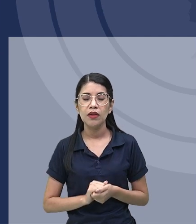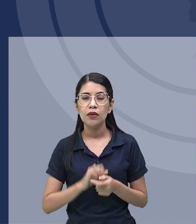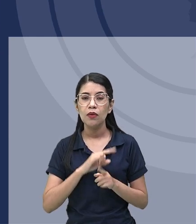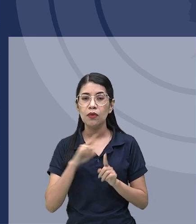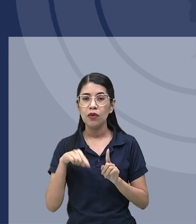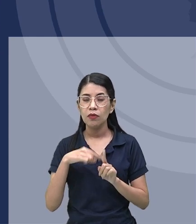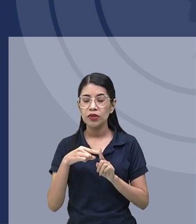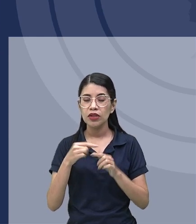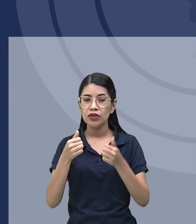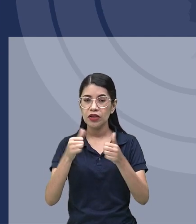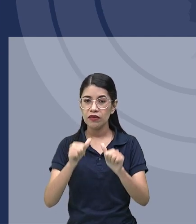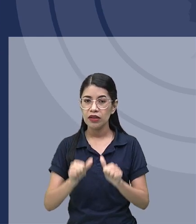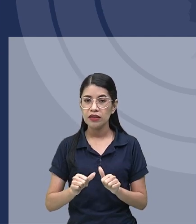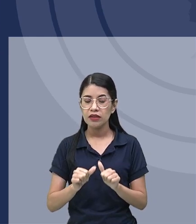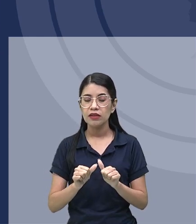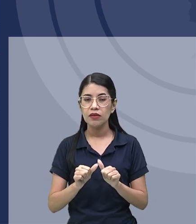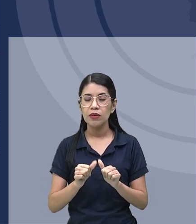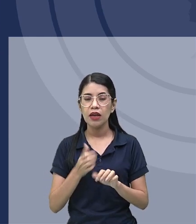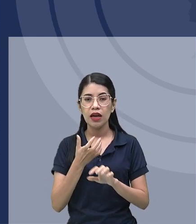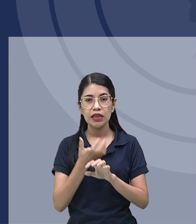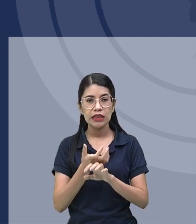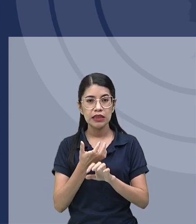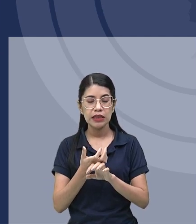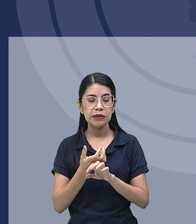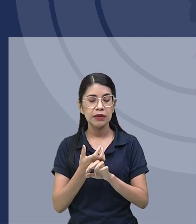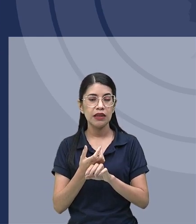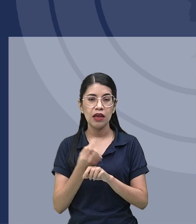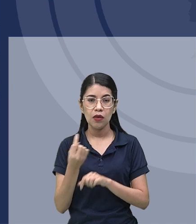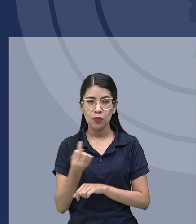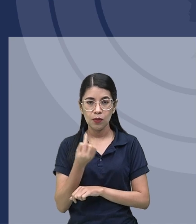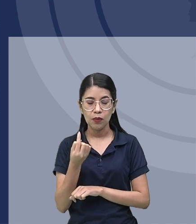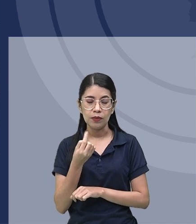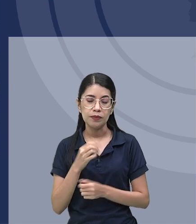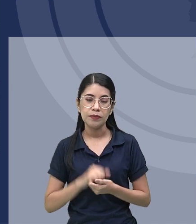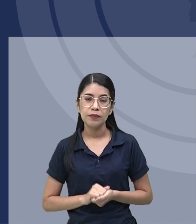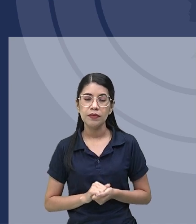de avaliação, que é o componente curricular, vai ser somente um. E aí você